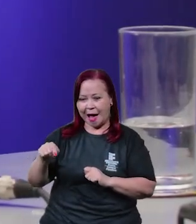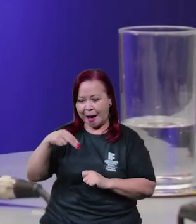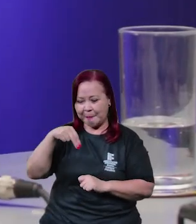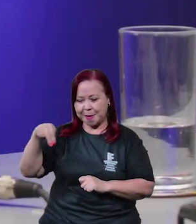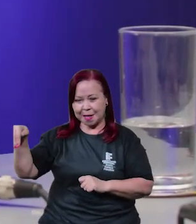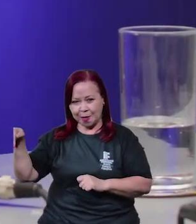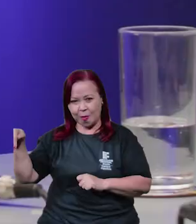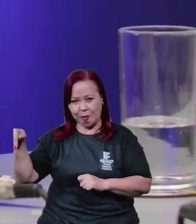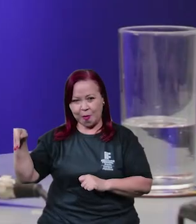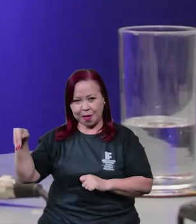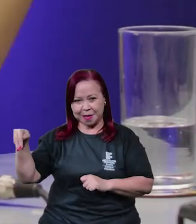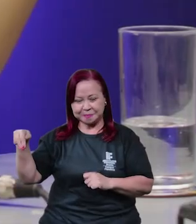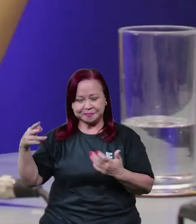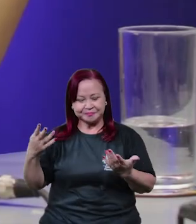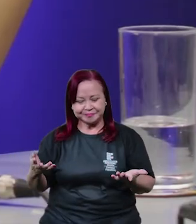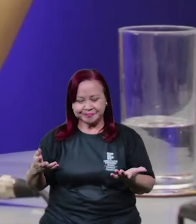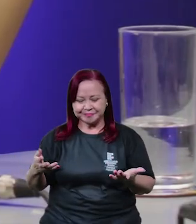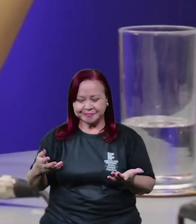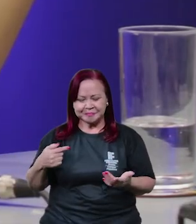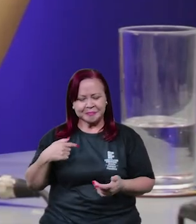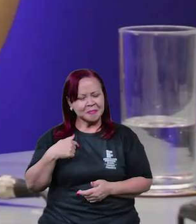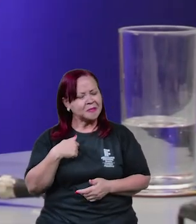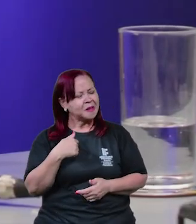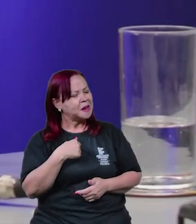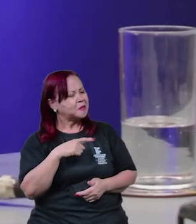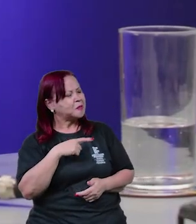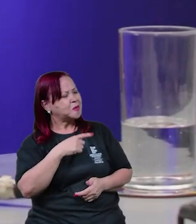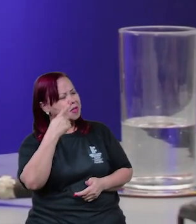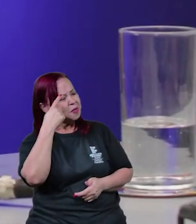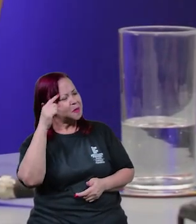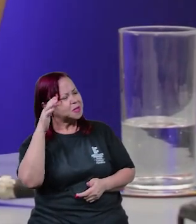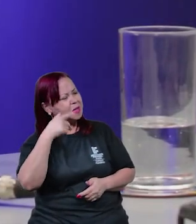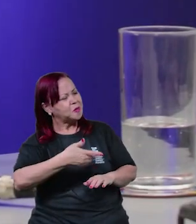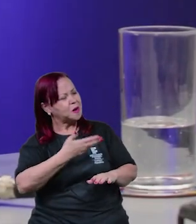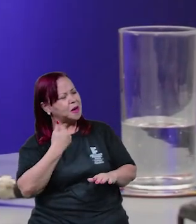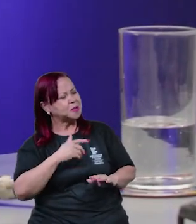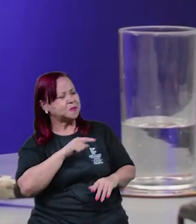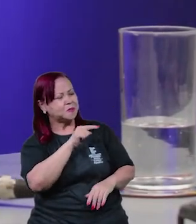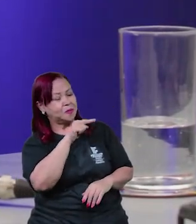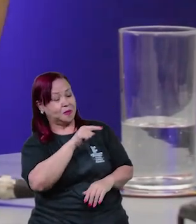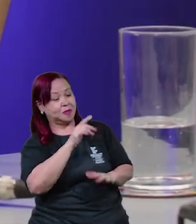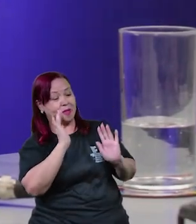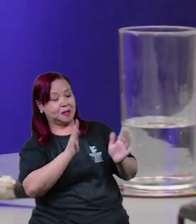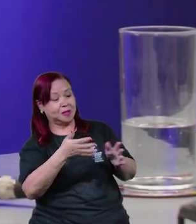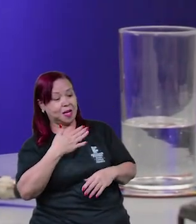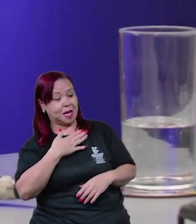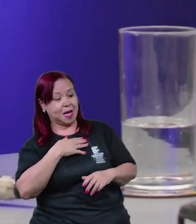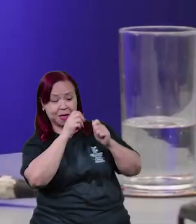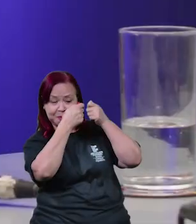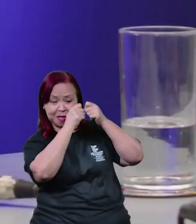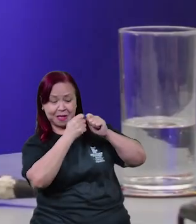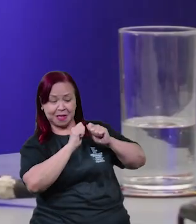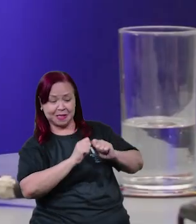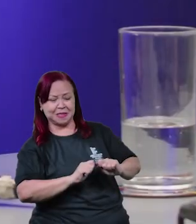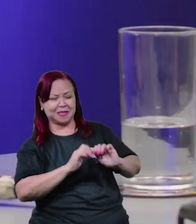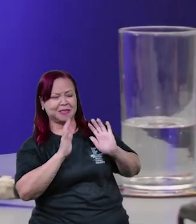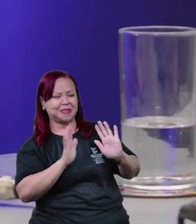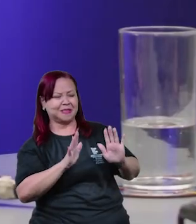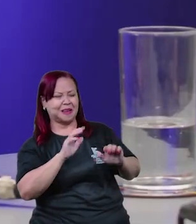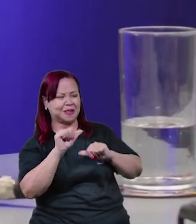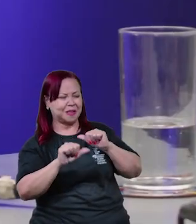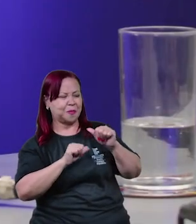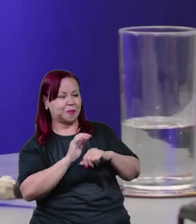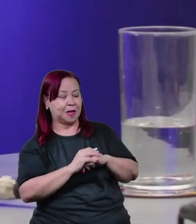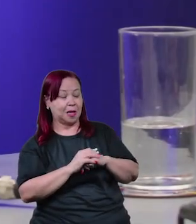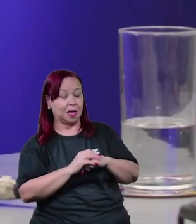ó. Se eu tivesse pensado antes, você já era minha transista há muito mais tempo, eu já tinha feito muito mais coisa. E Dona